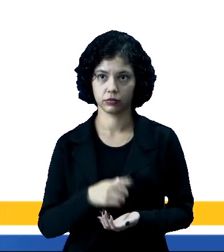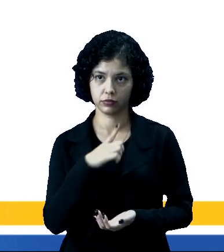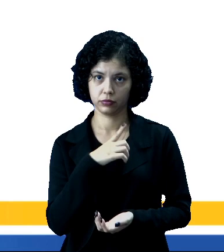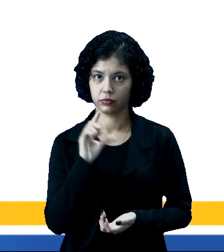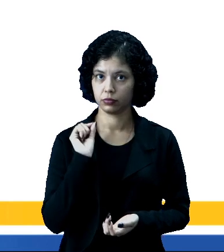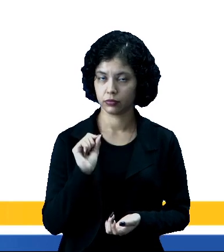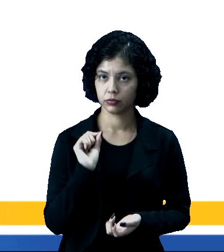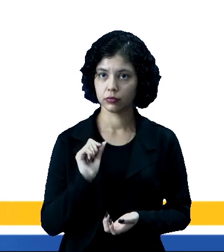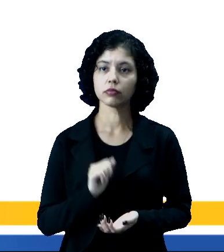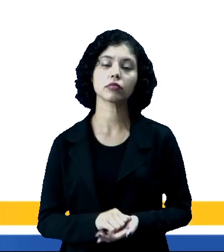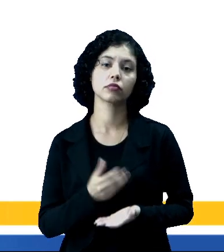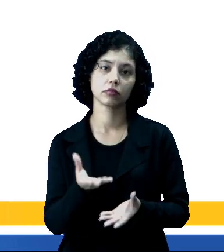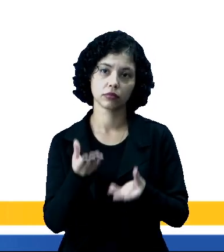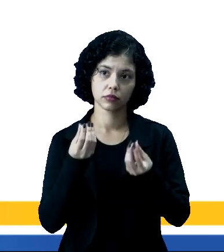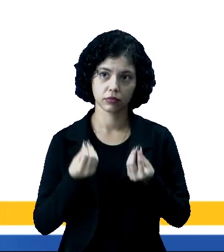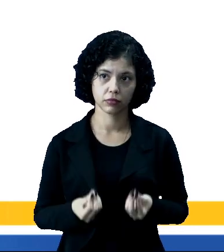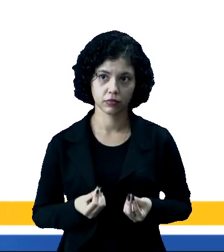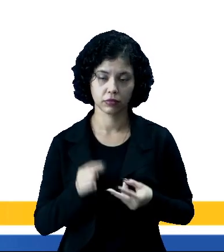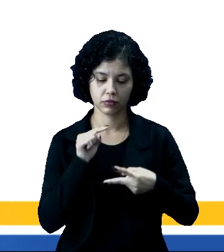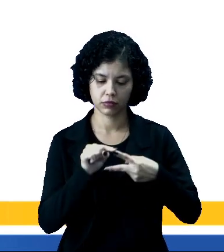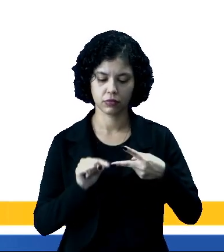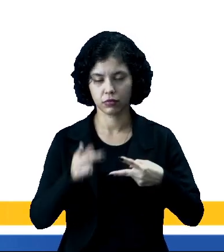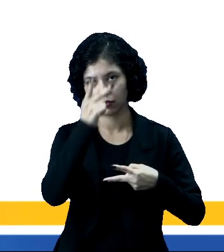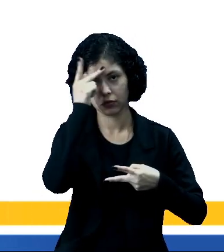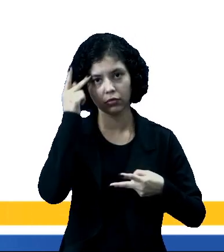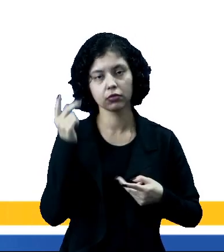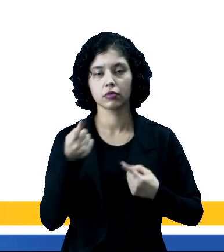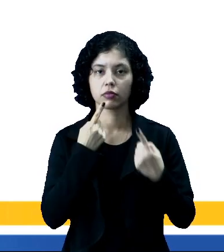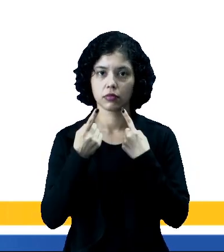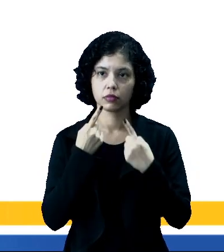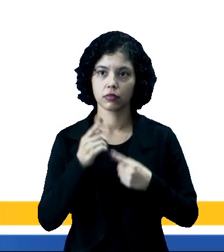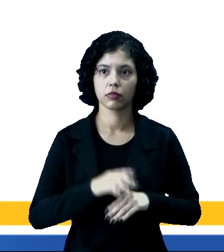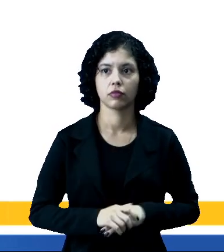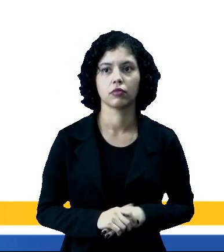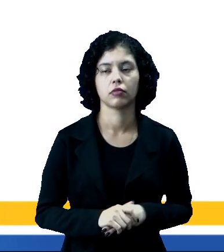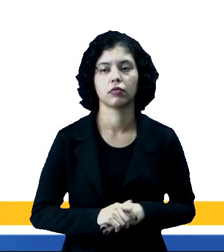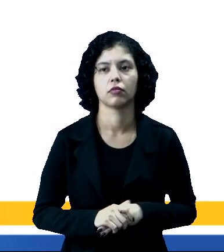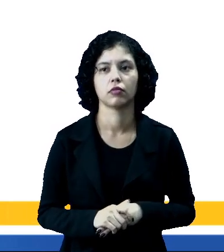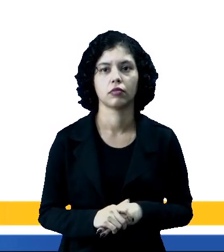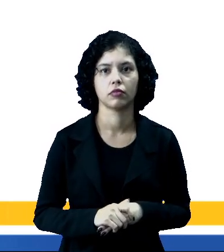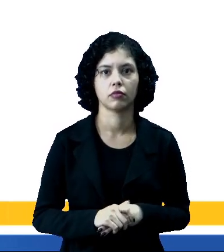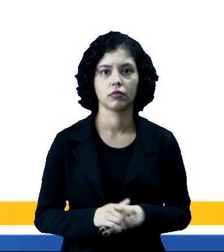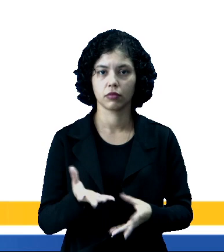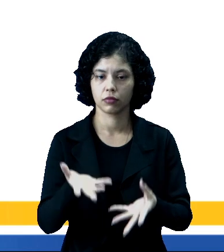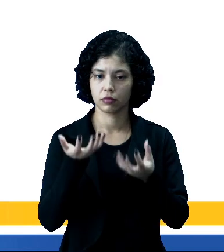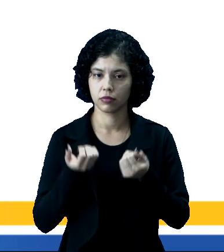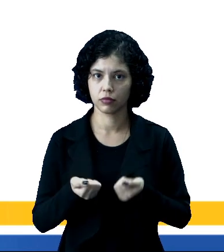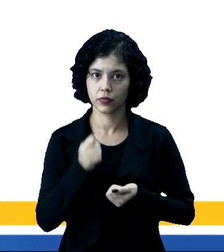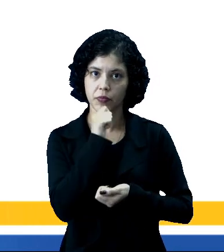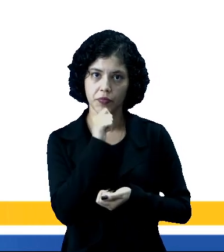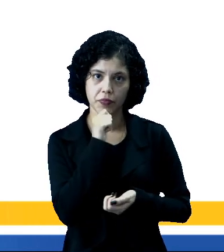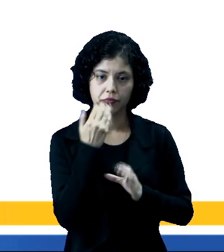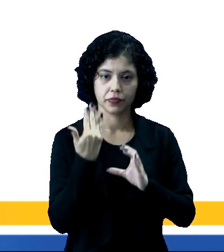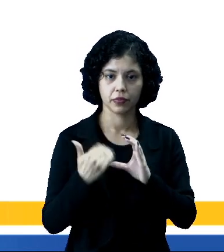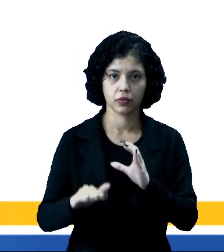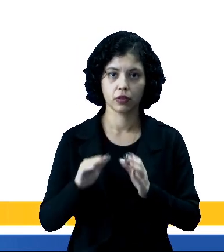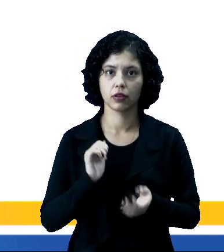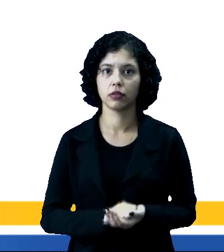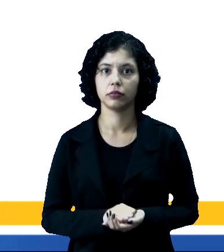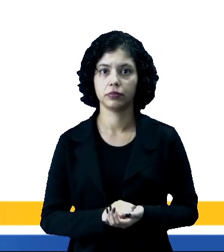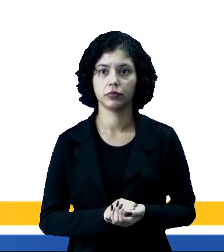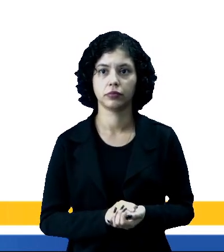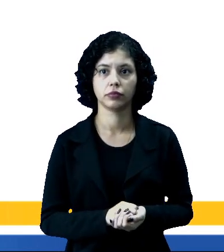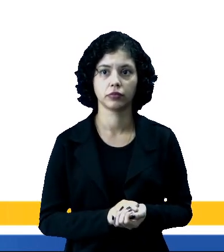né, o receptor, são as duas pessoas do discurso principais, né? Receptor é quem recebe a mensagem, seja ela